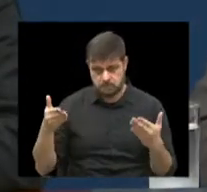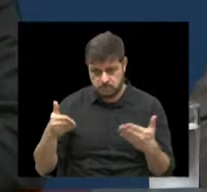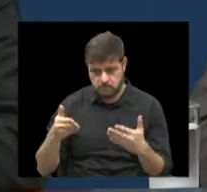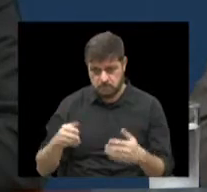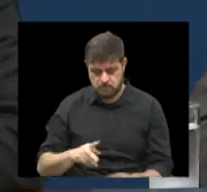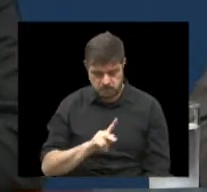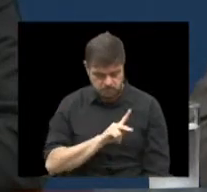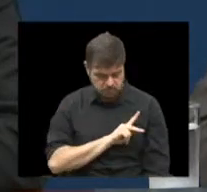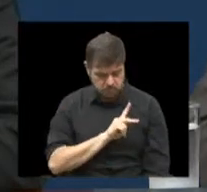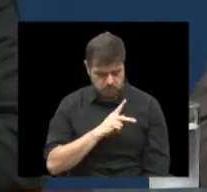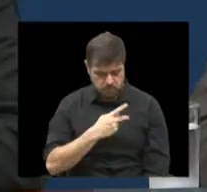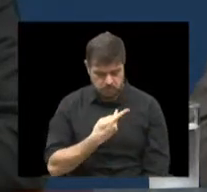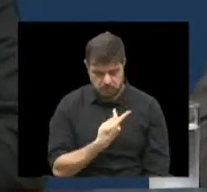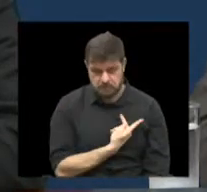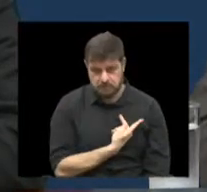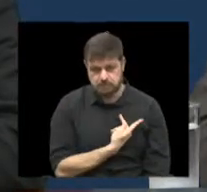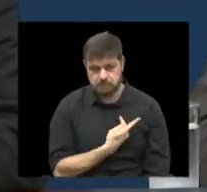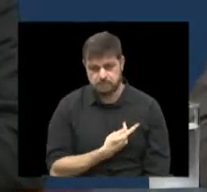Paulo Haddad.